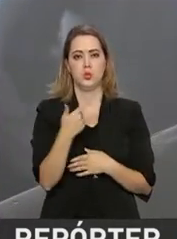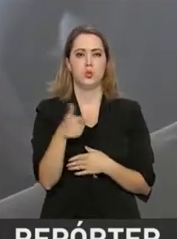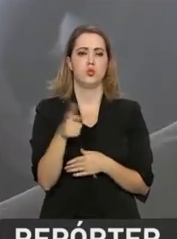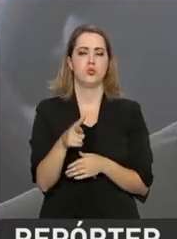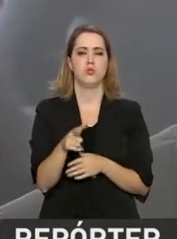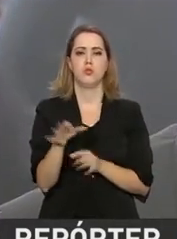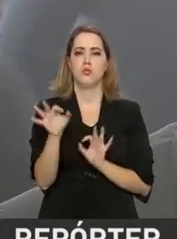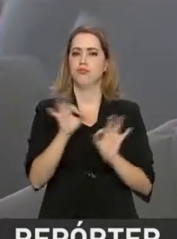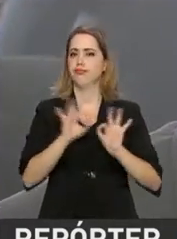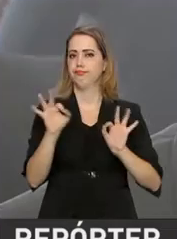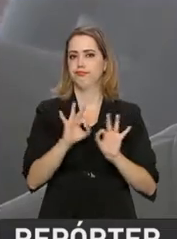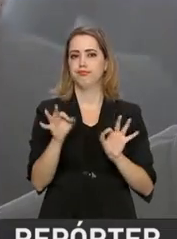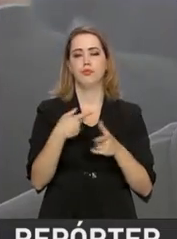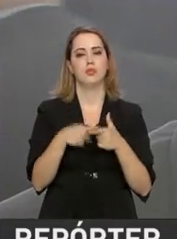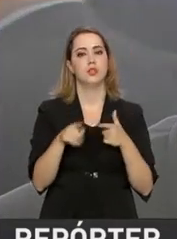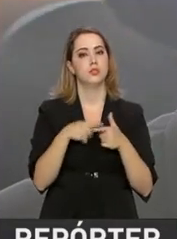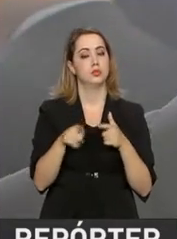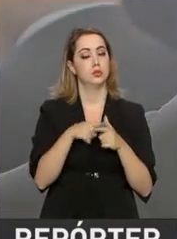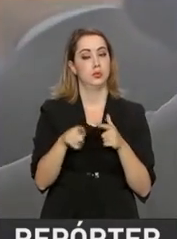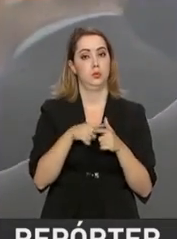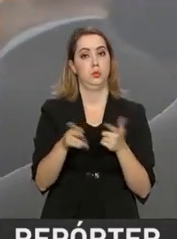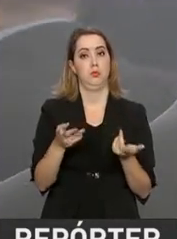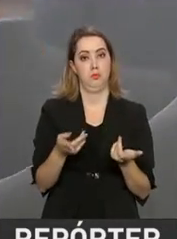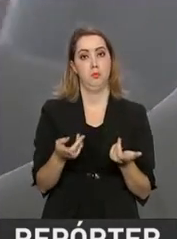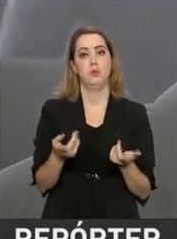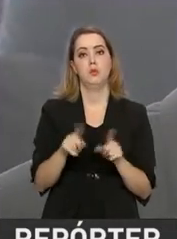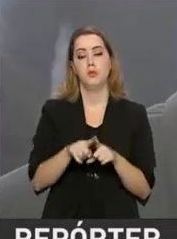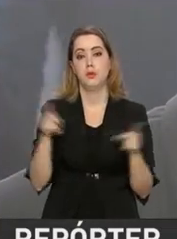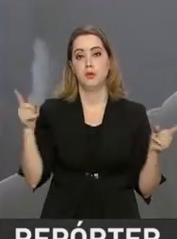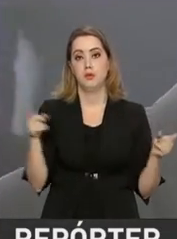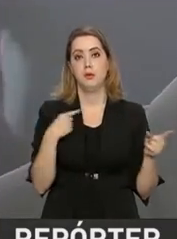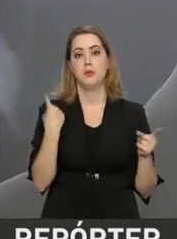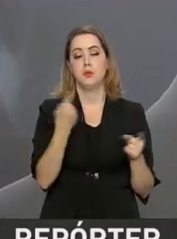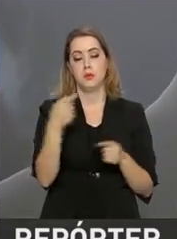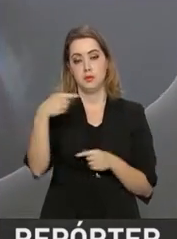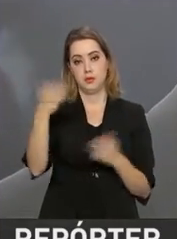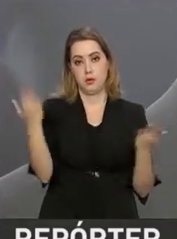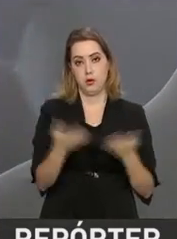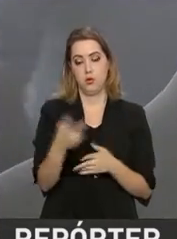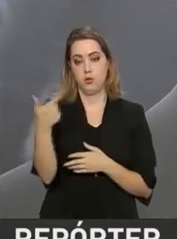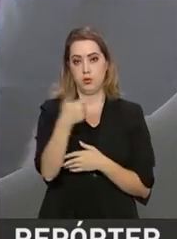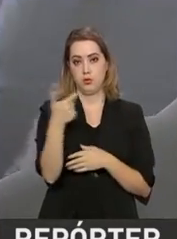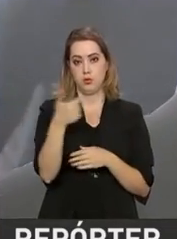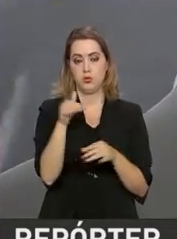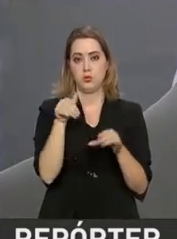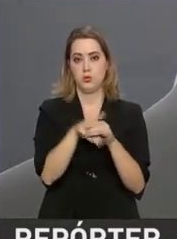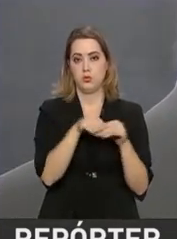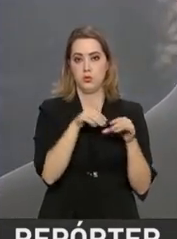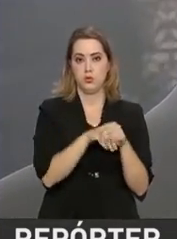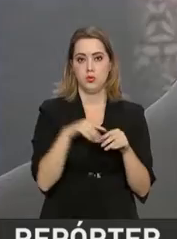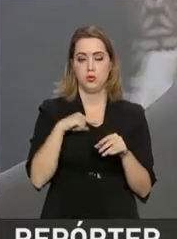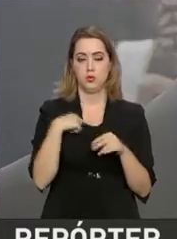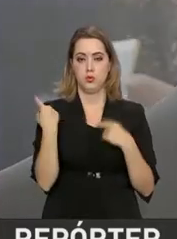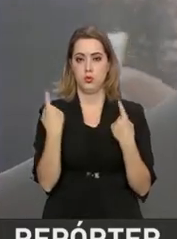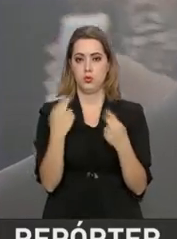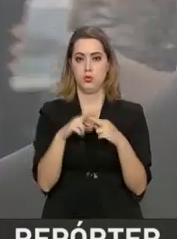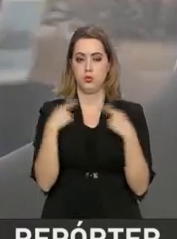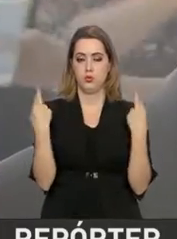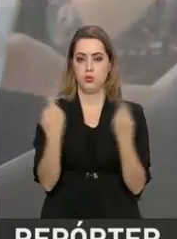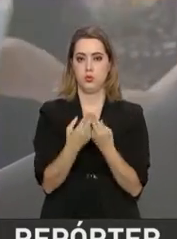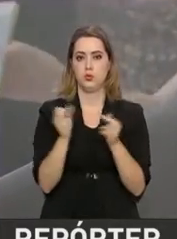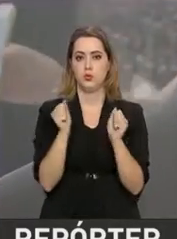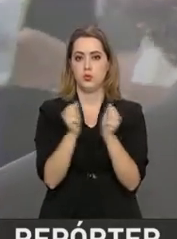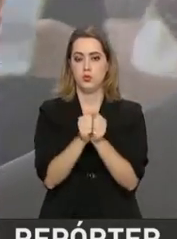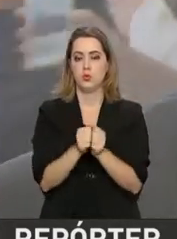nenhuma intercorrência grave agora para o segundo turno nós vamos nos reunir novamente com o